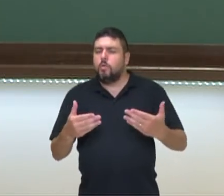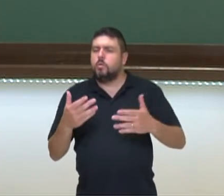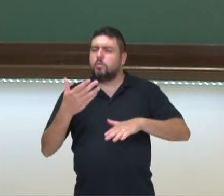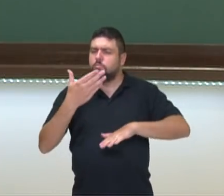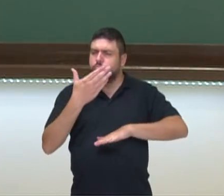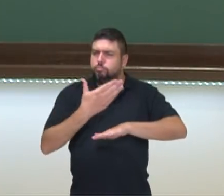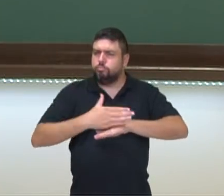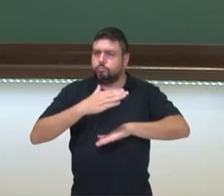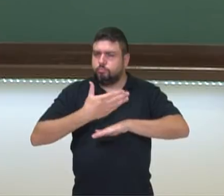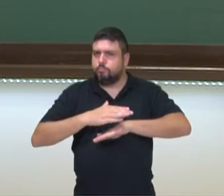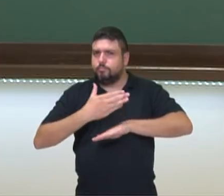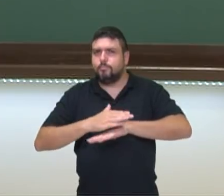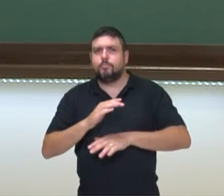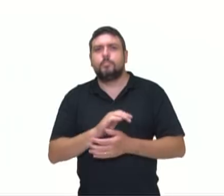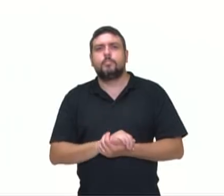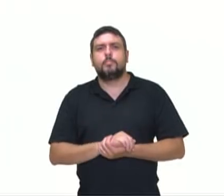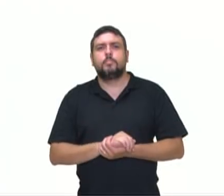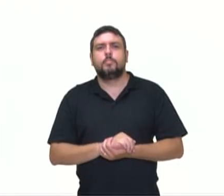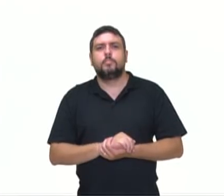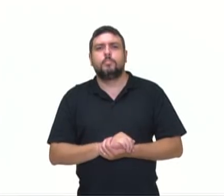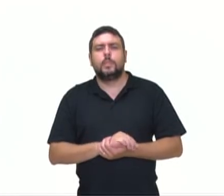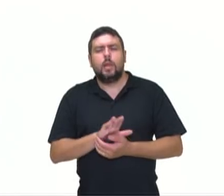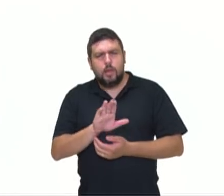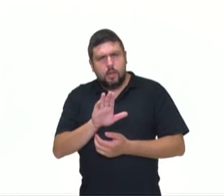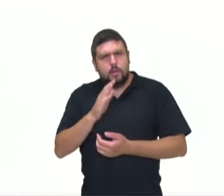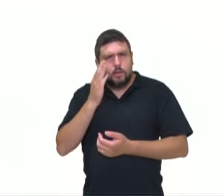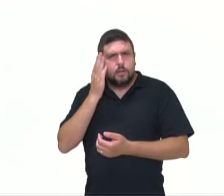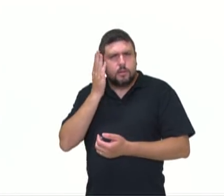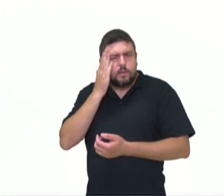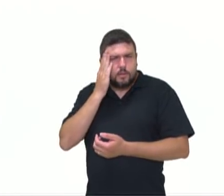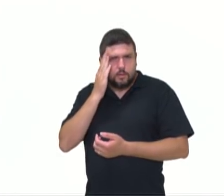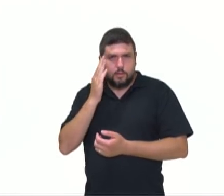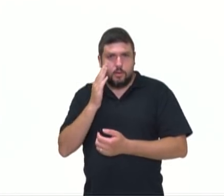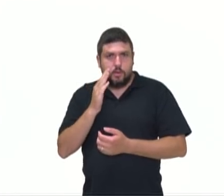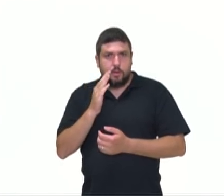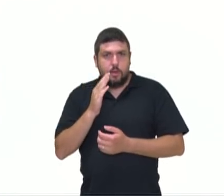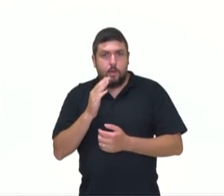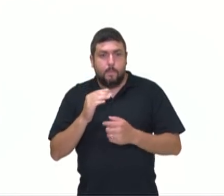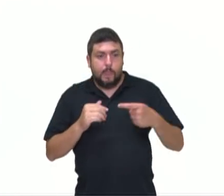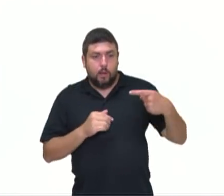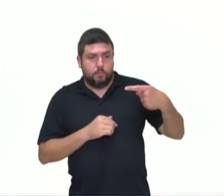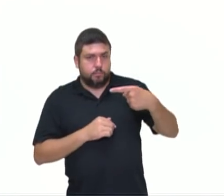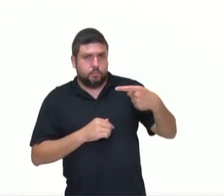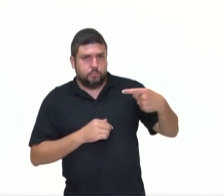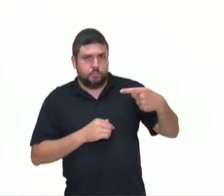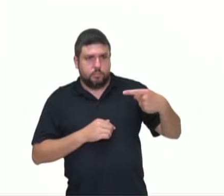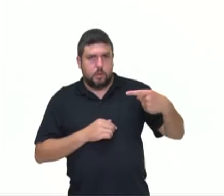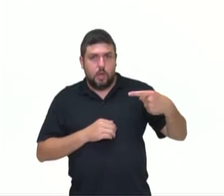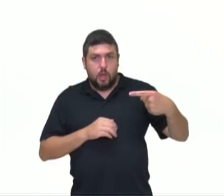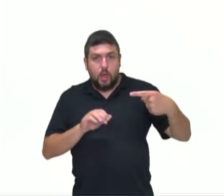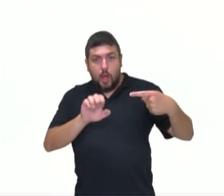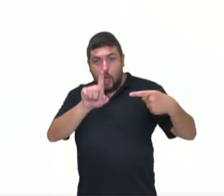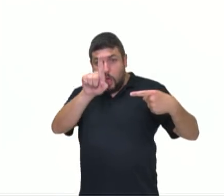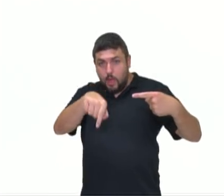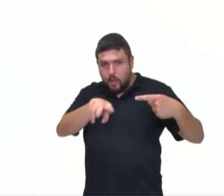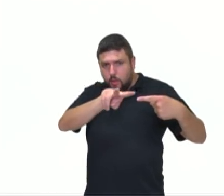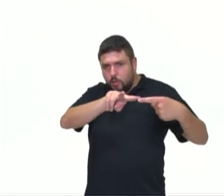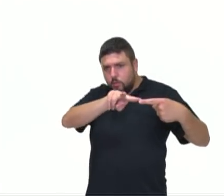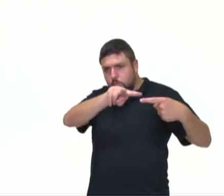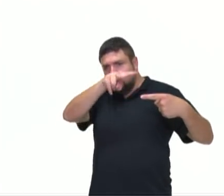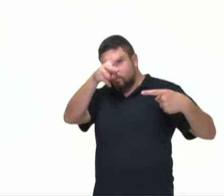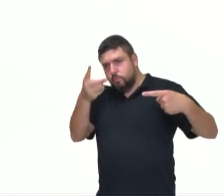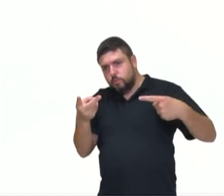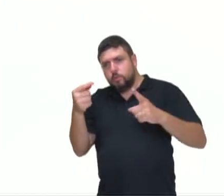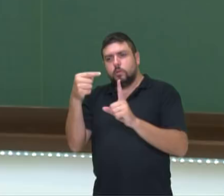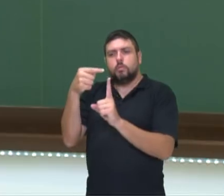exercício hoje sobre isso. Você sabia que a operação de subtração é uma operação inversa da adição? Ou seja, se eu tenho